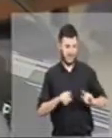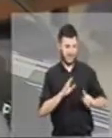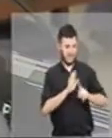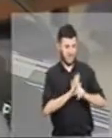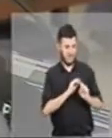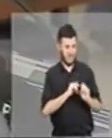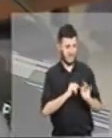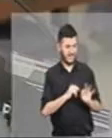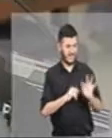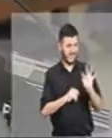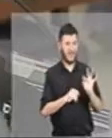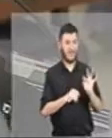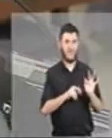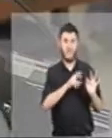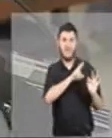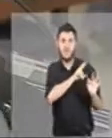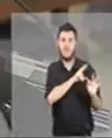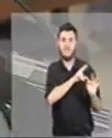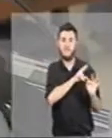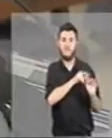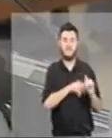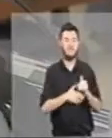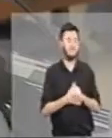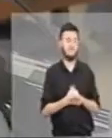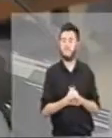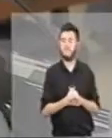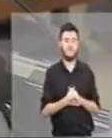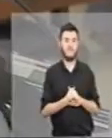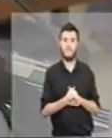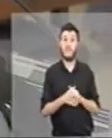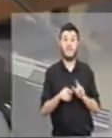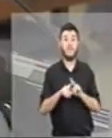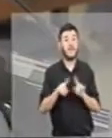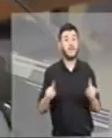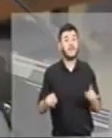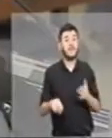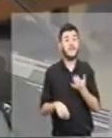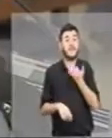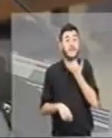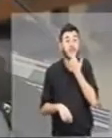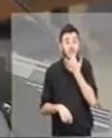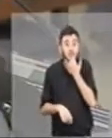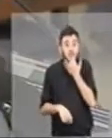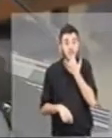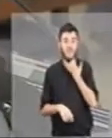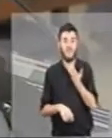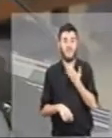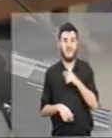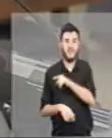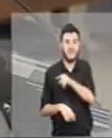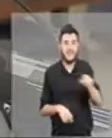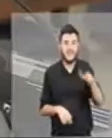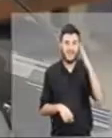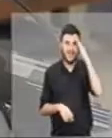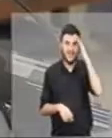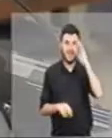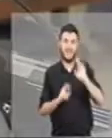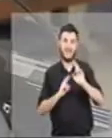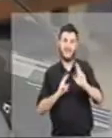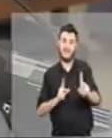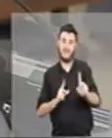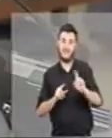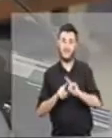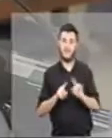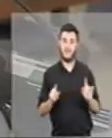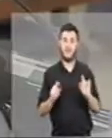E penso, com todas as vênias de quem entende diferente, não é o lugar que tem foro